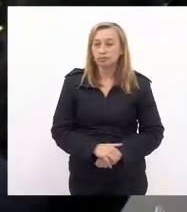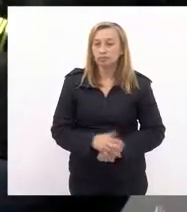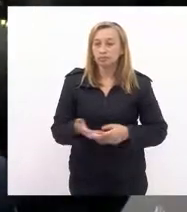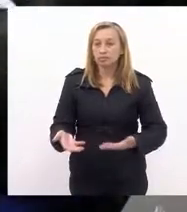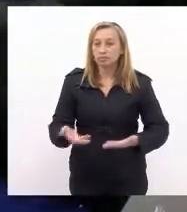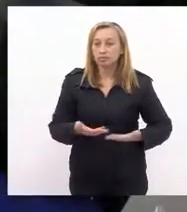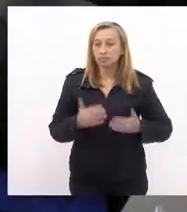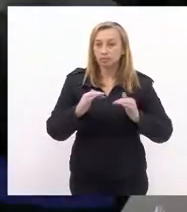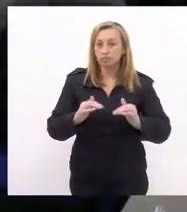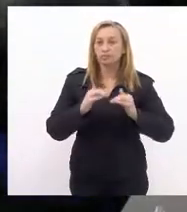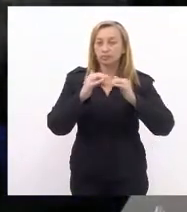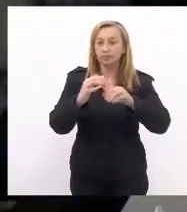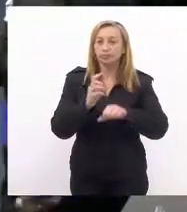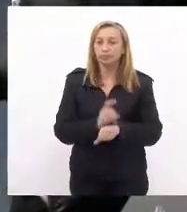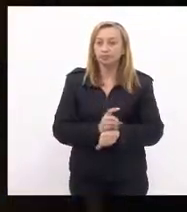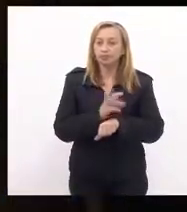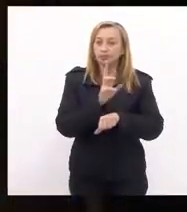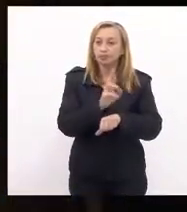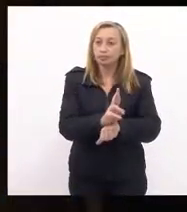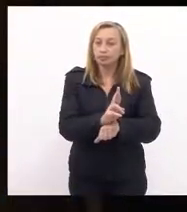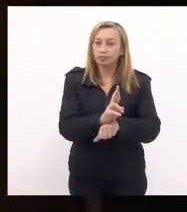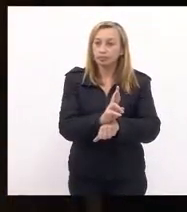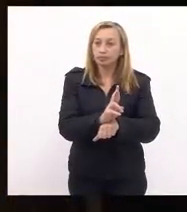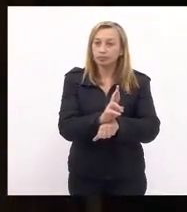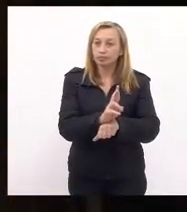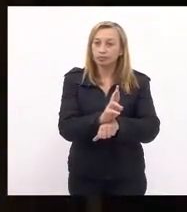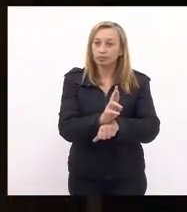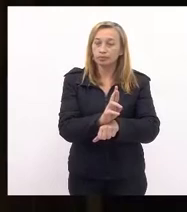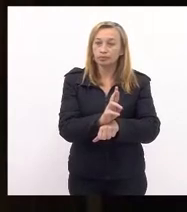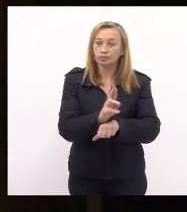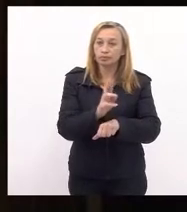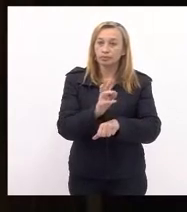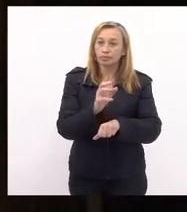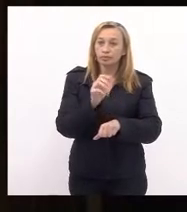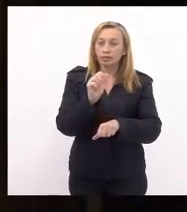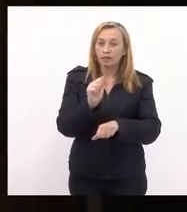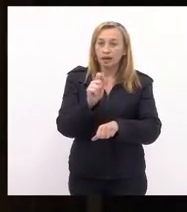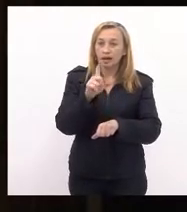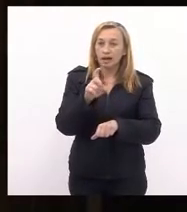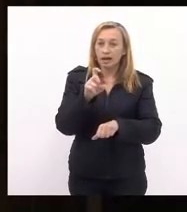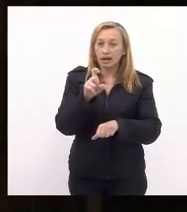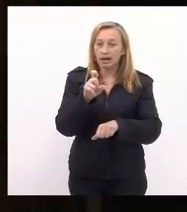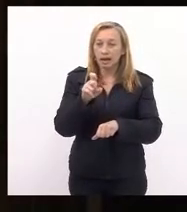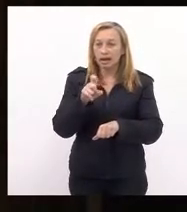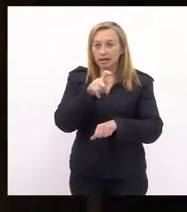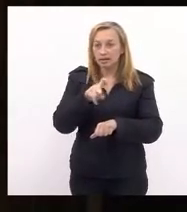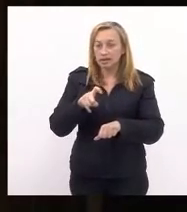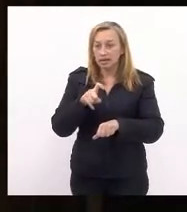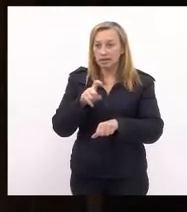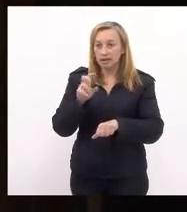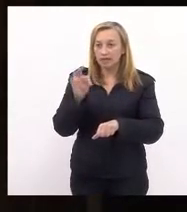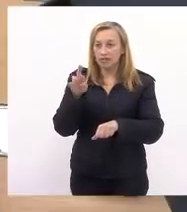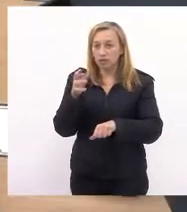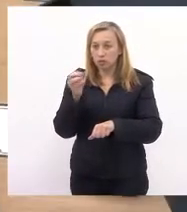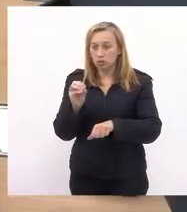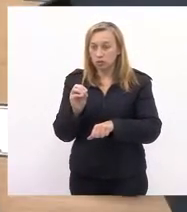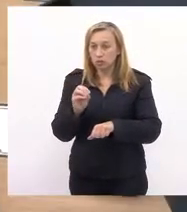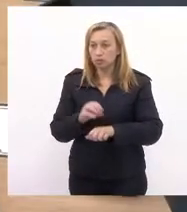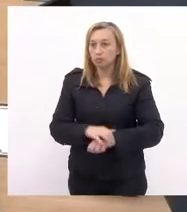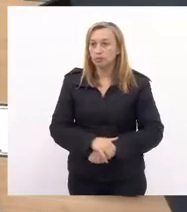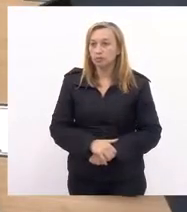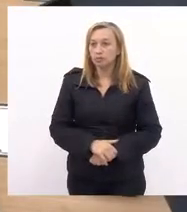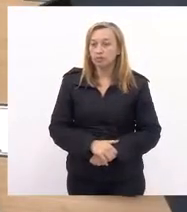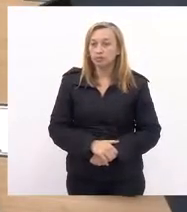Tenho a honra de chamar o excelentíssimo doutor Alex Evandro Correia.